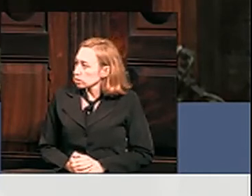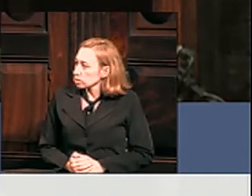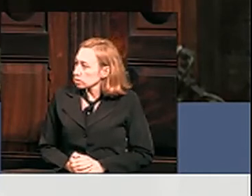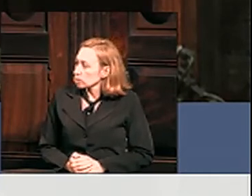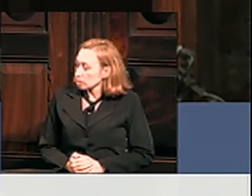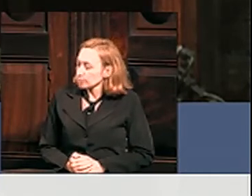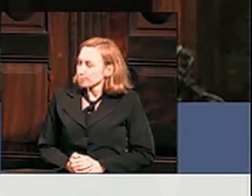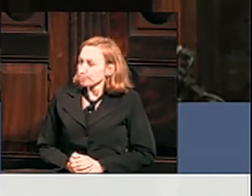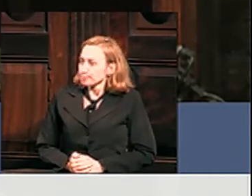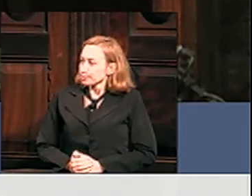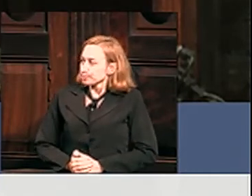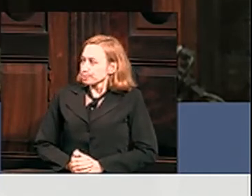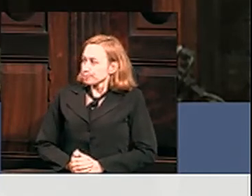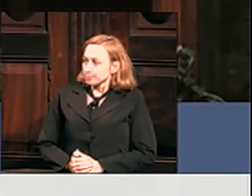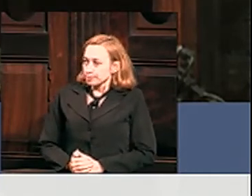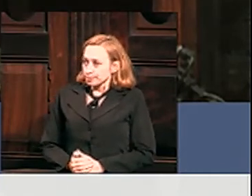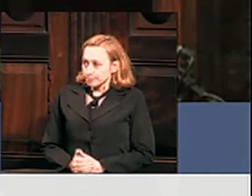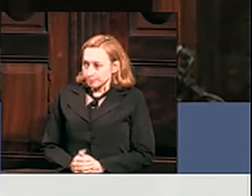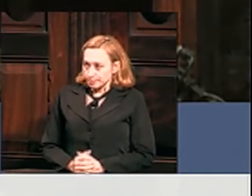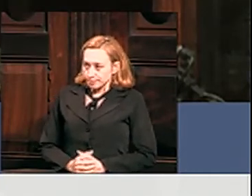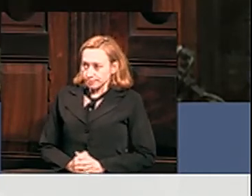Vossa Excelência dispõe aí de 8 minutos.